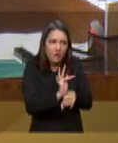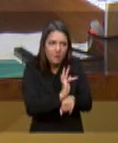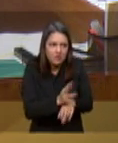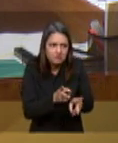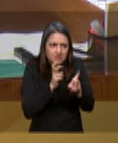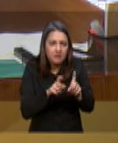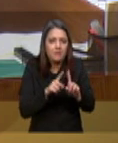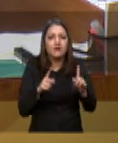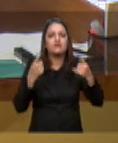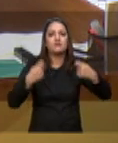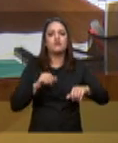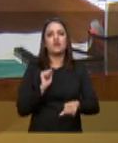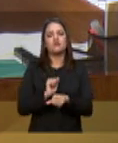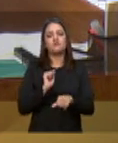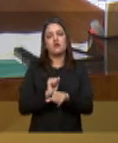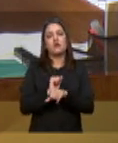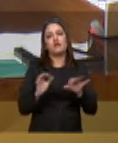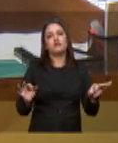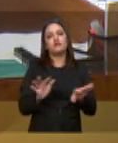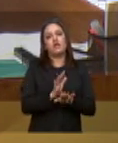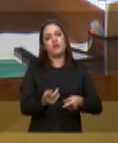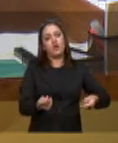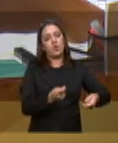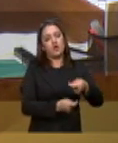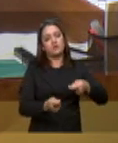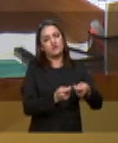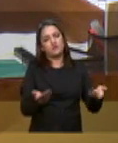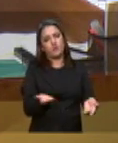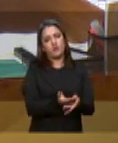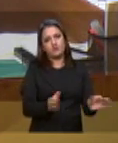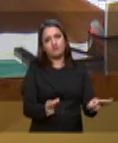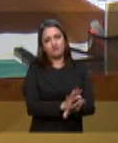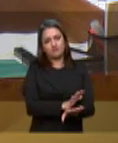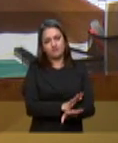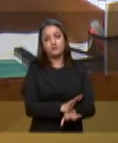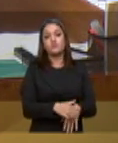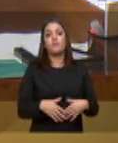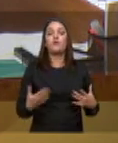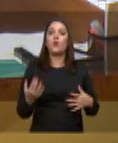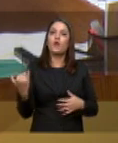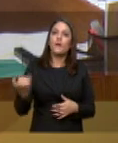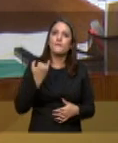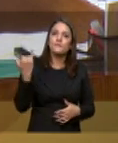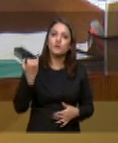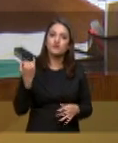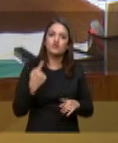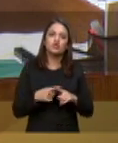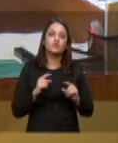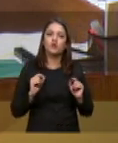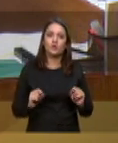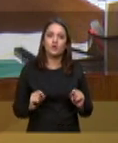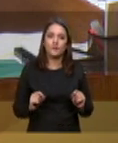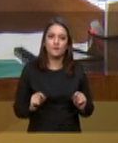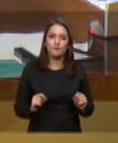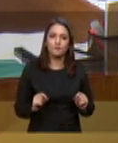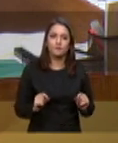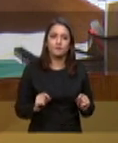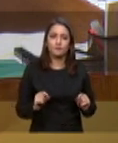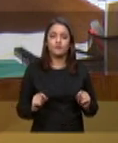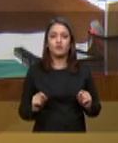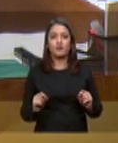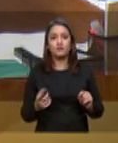faz necessário aguardar a conclusão do procedimento administrativo tributário. O ponto é importante na medida em que entendo ser demais